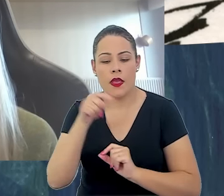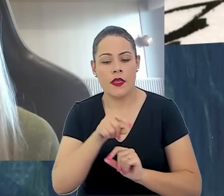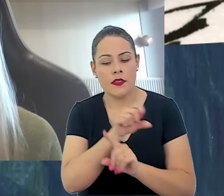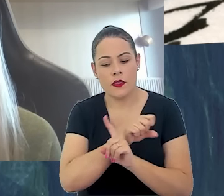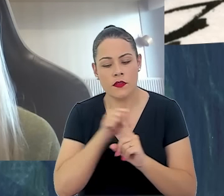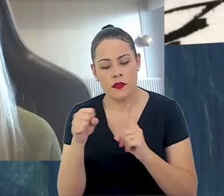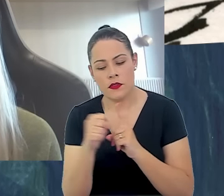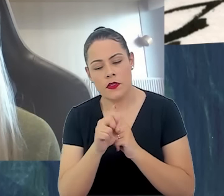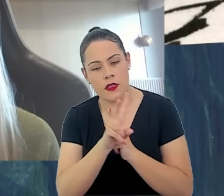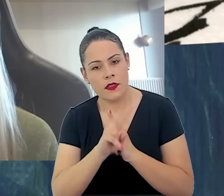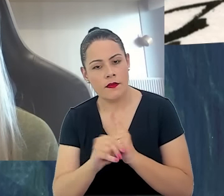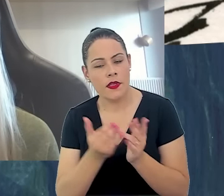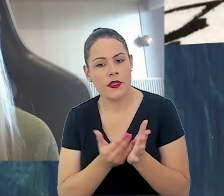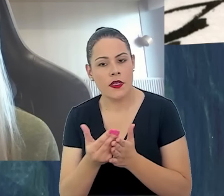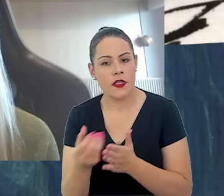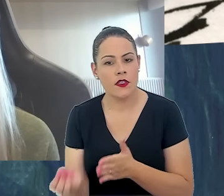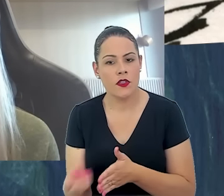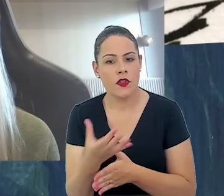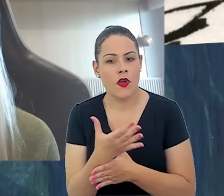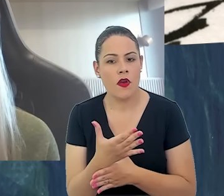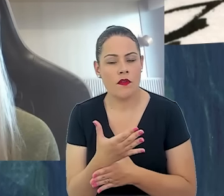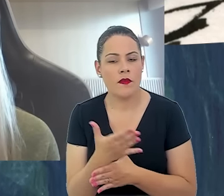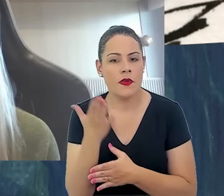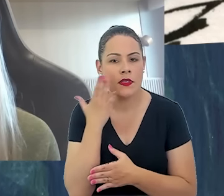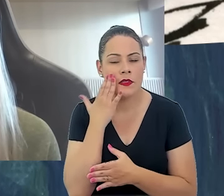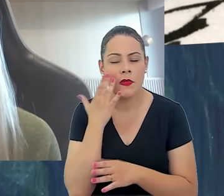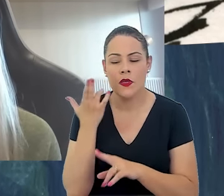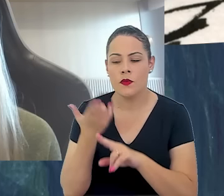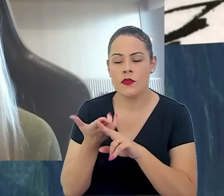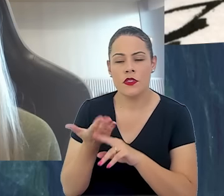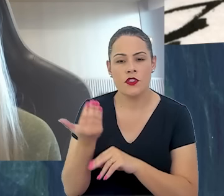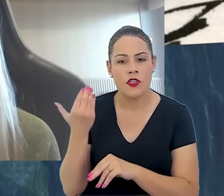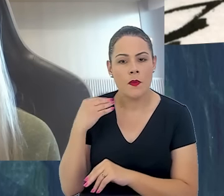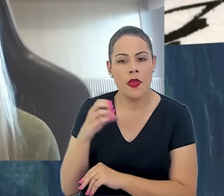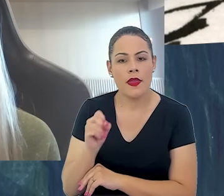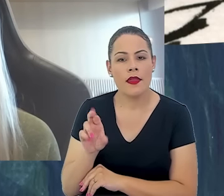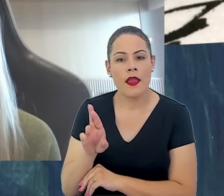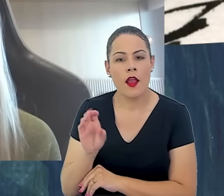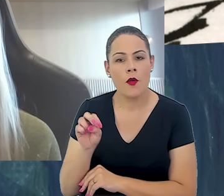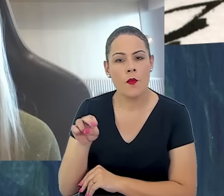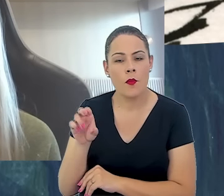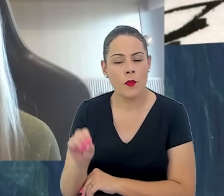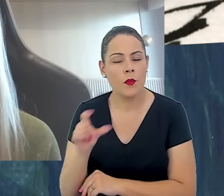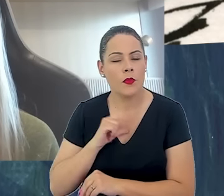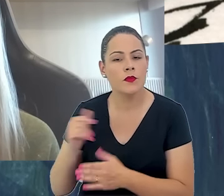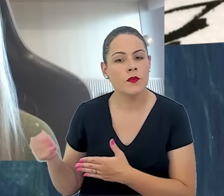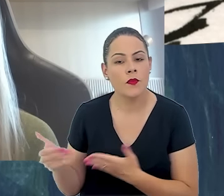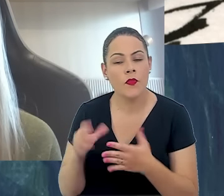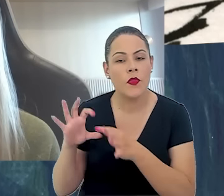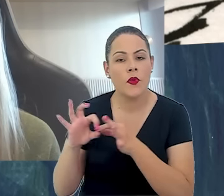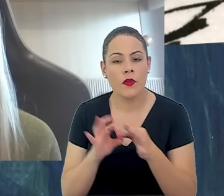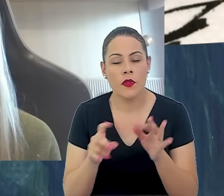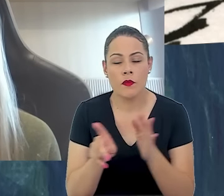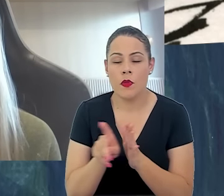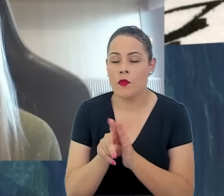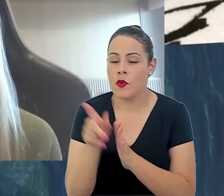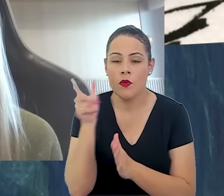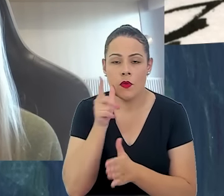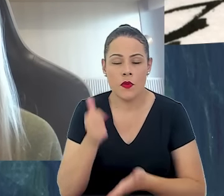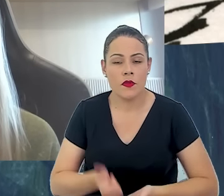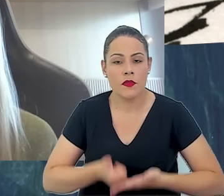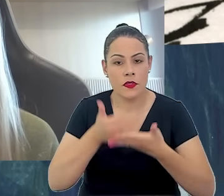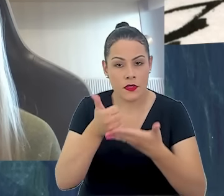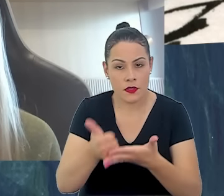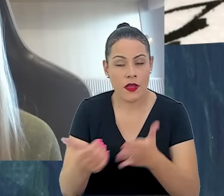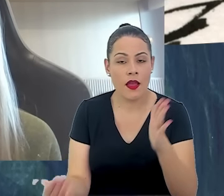sociedade de pegada de carbono que nos leva a uma situação